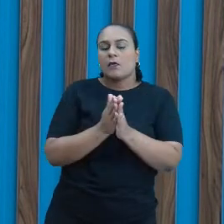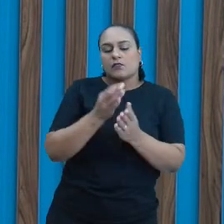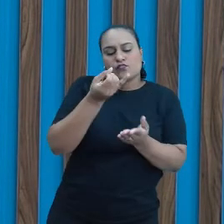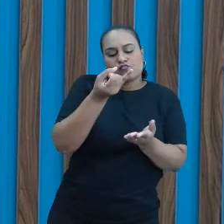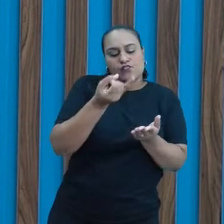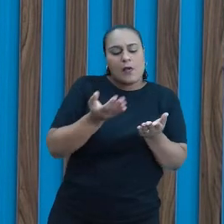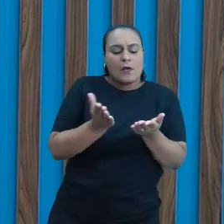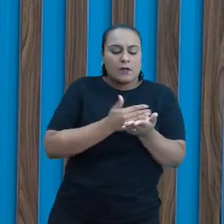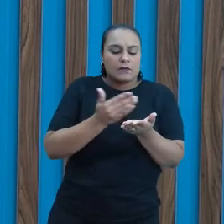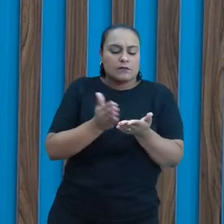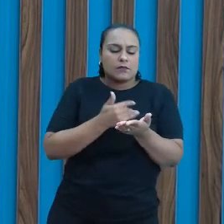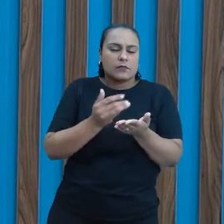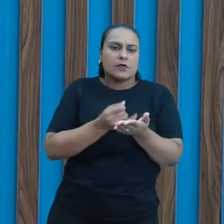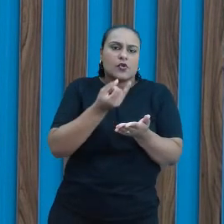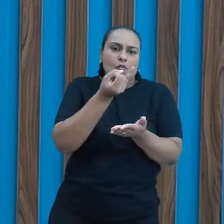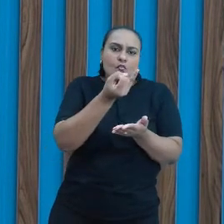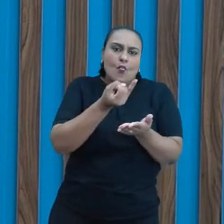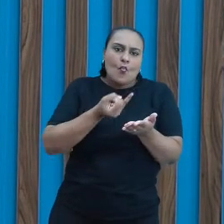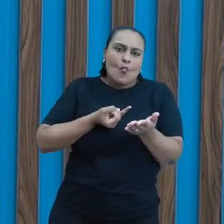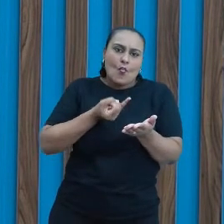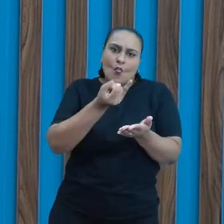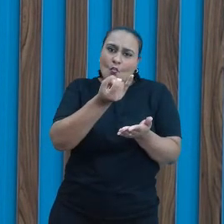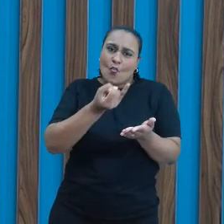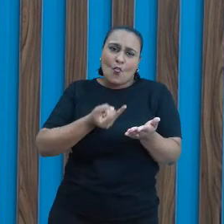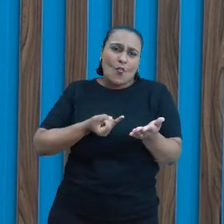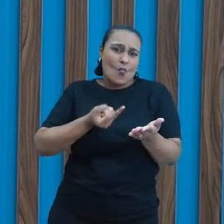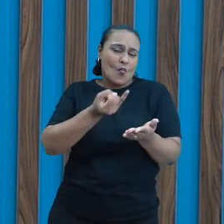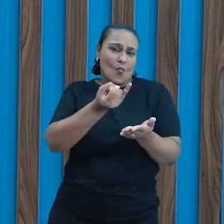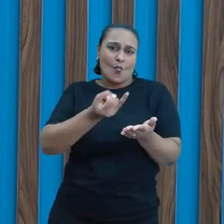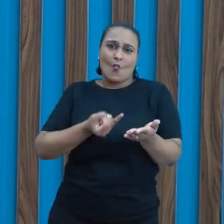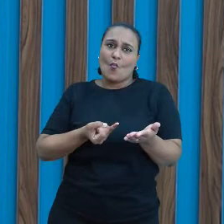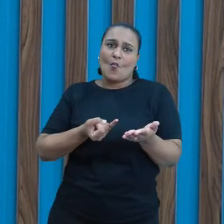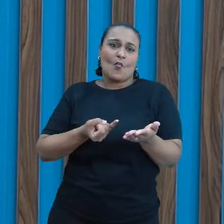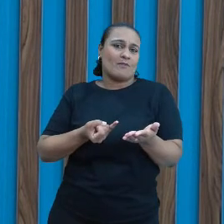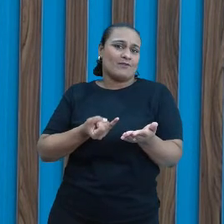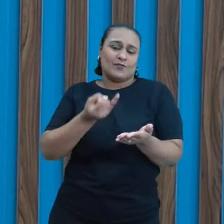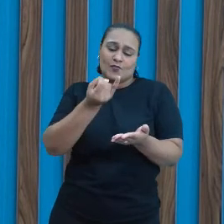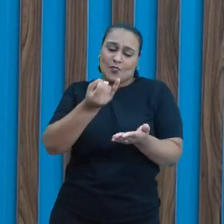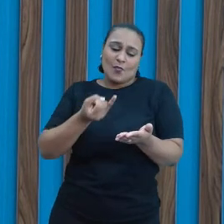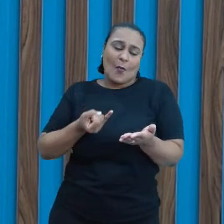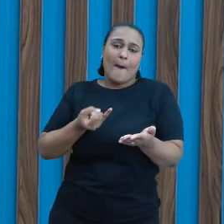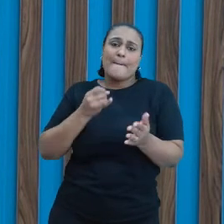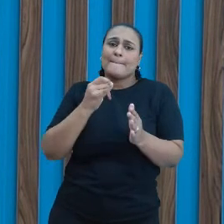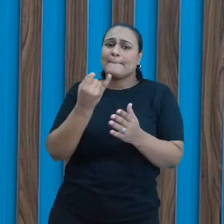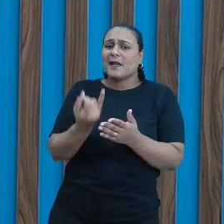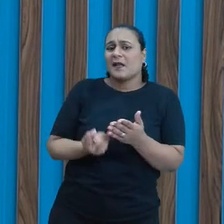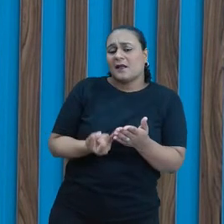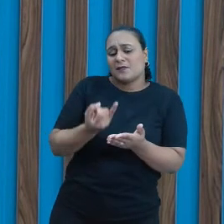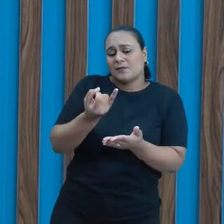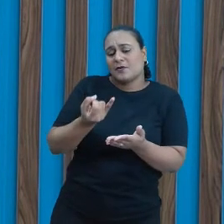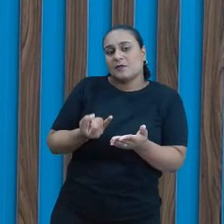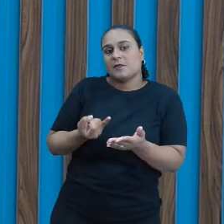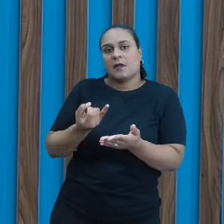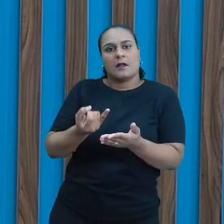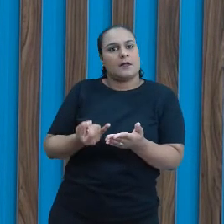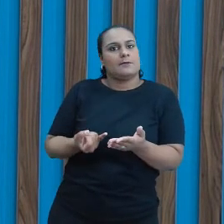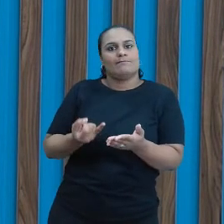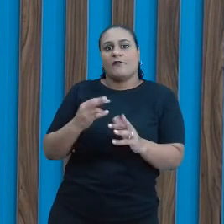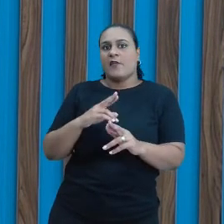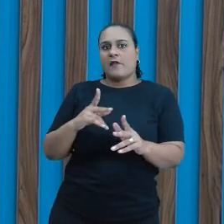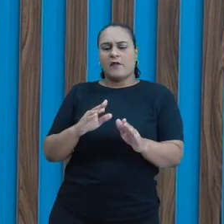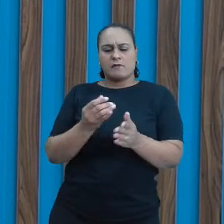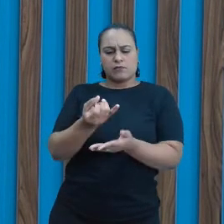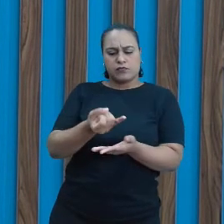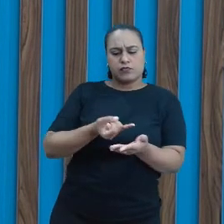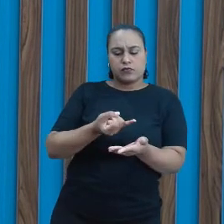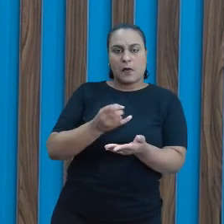bem fininhas, que em tese não fariam diferença, né? A altura daquela folha ali, no sentido de ver a espessura dela, não faria diferença.